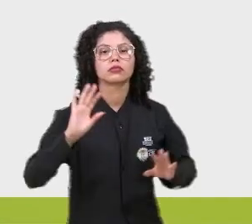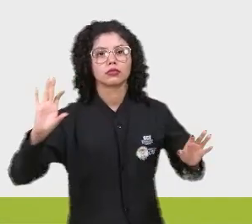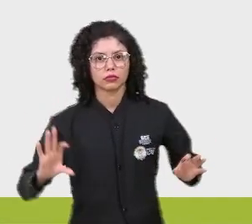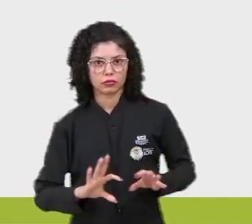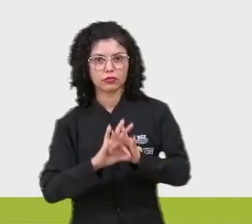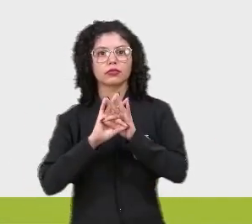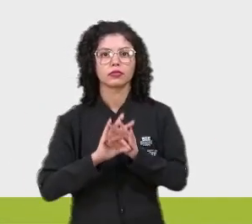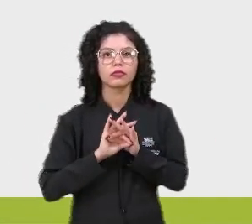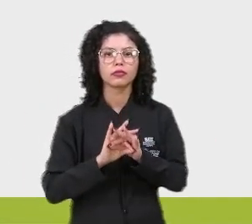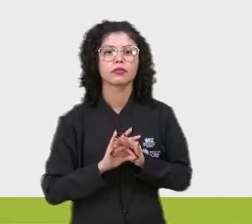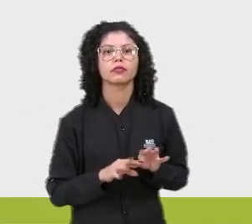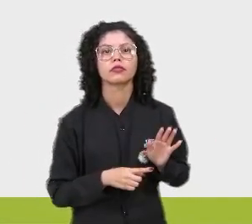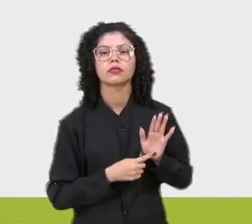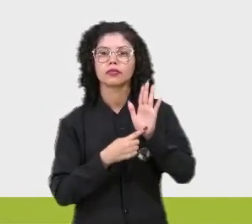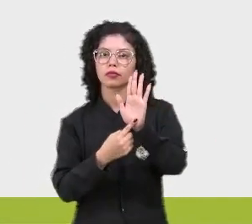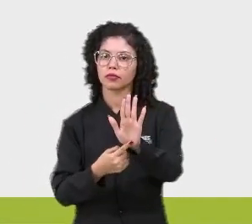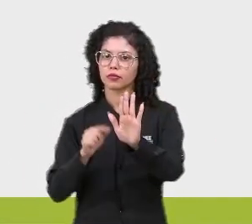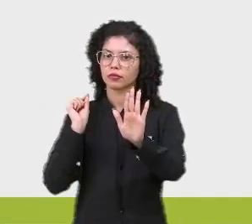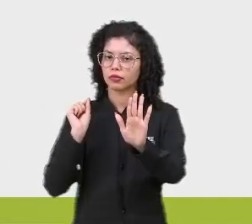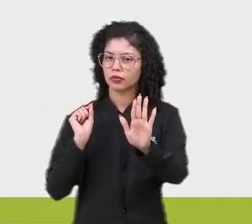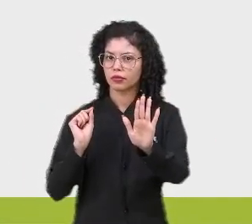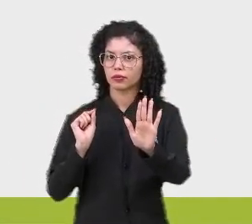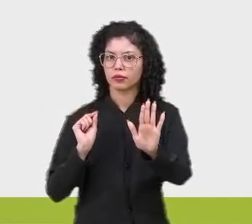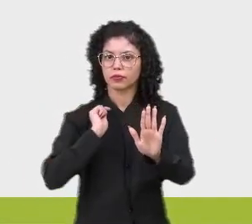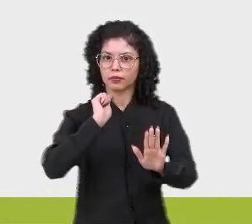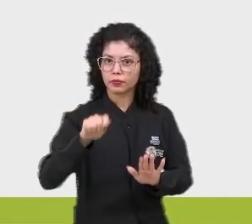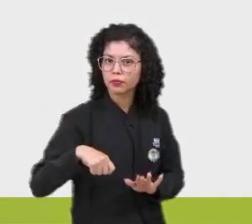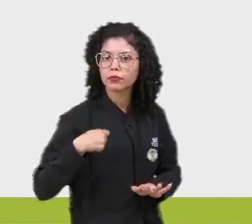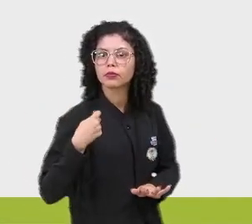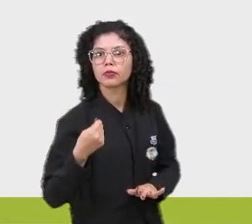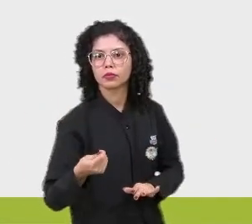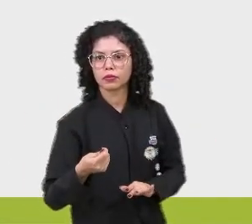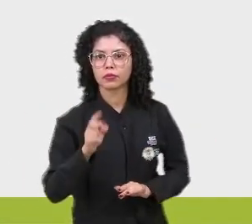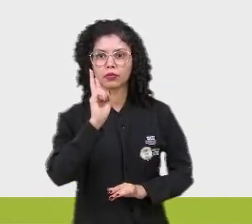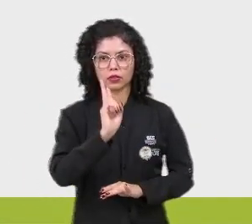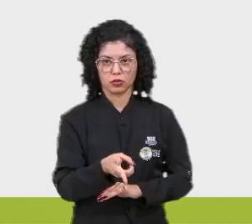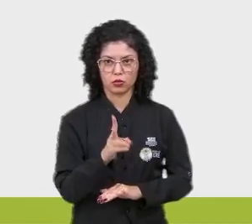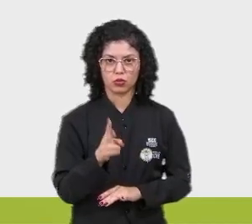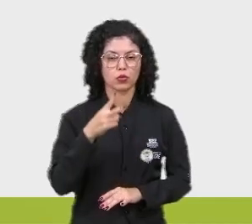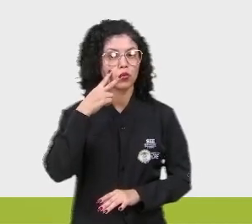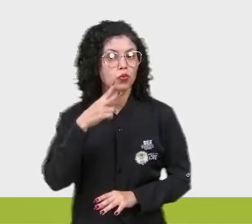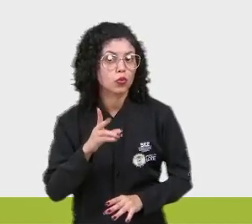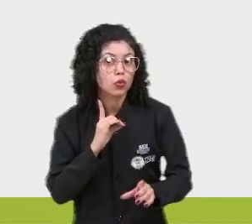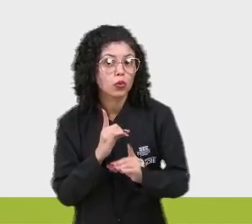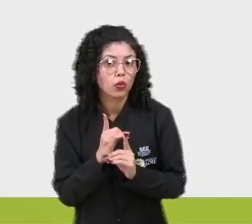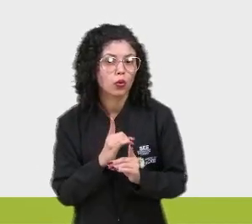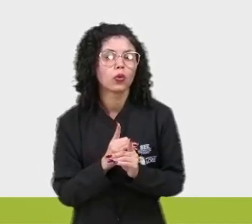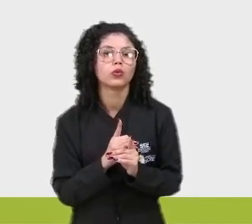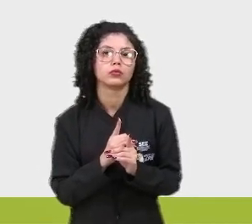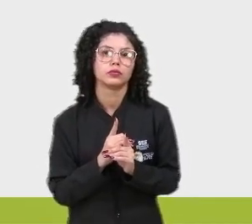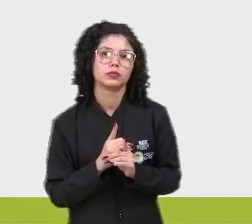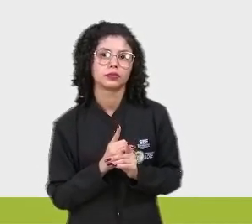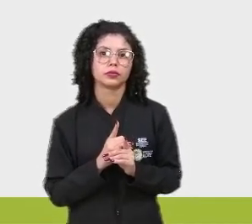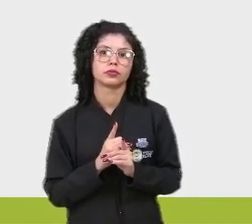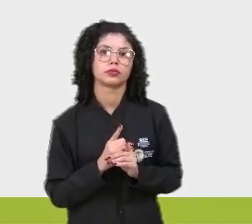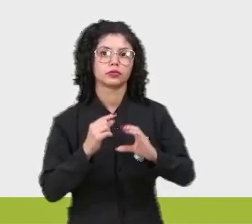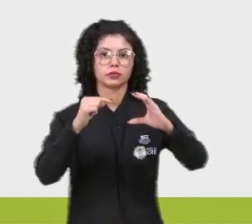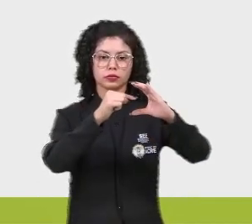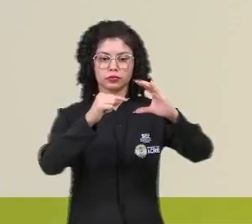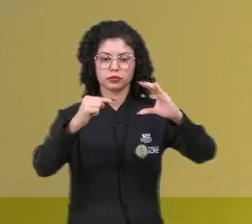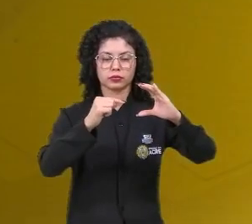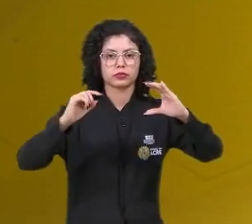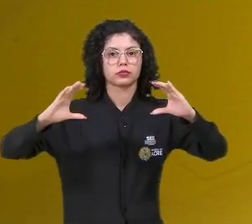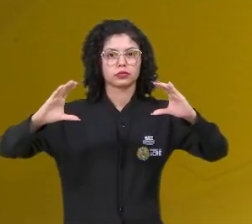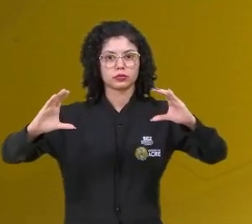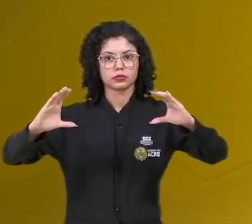dessa vai representar aqui um símbolo, tá? Toda vez que você encontrar o carbono fazendo ligação